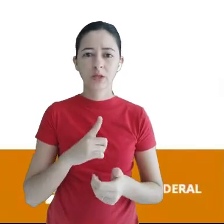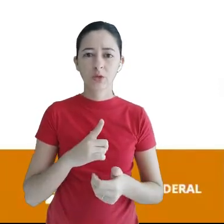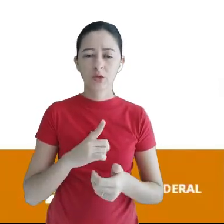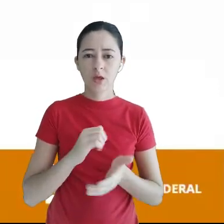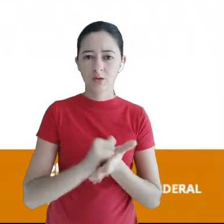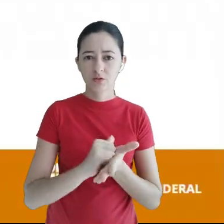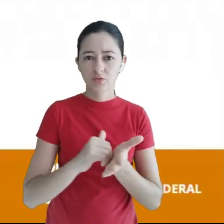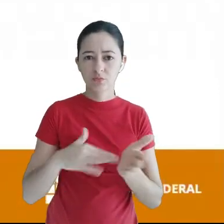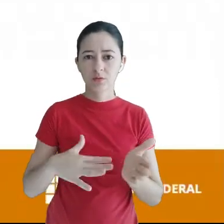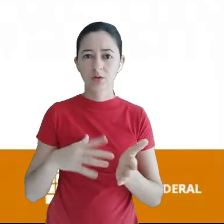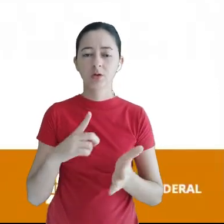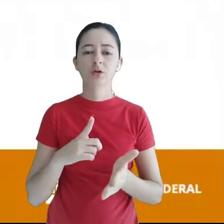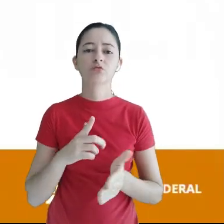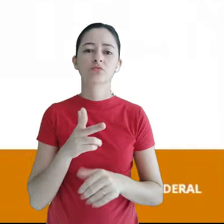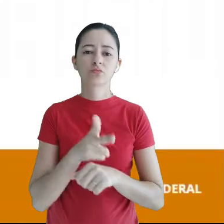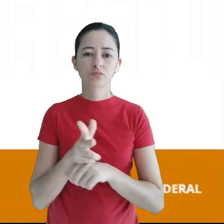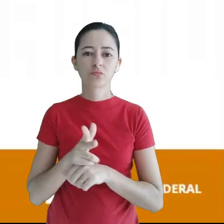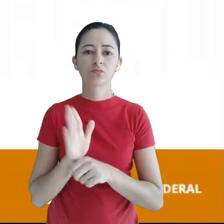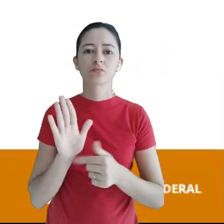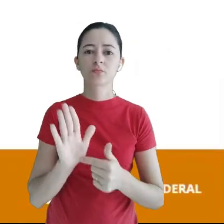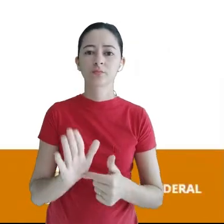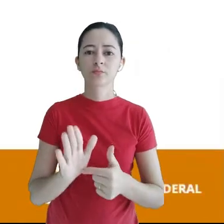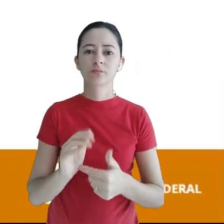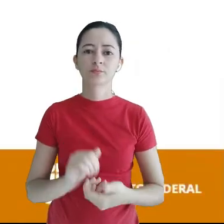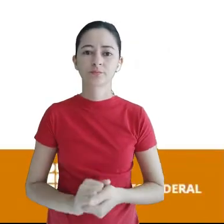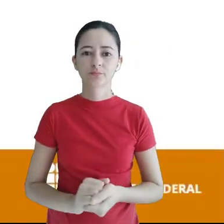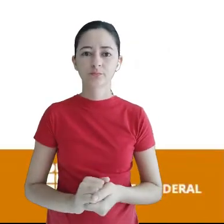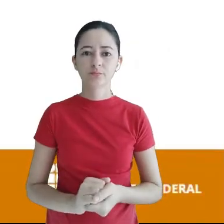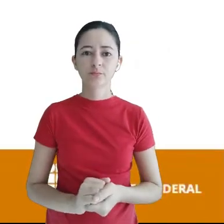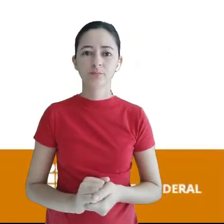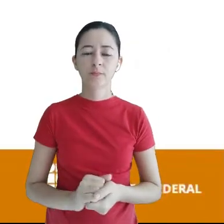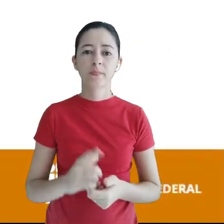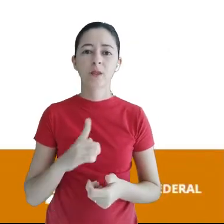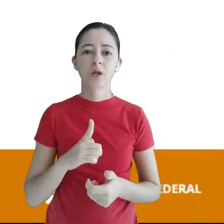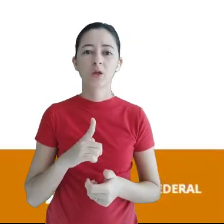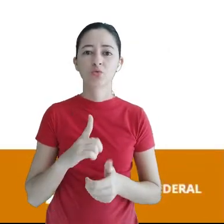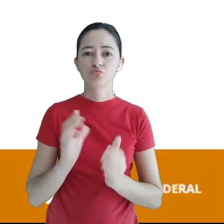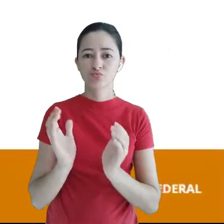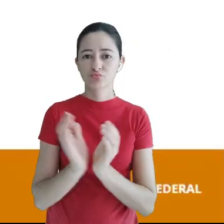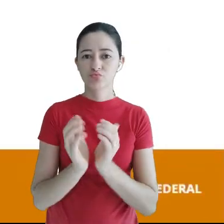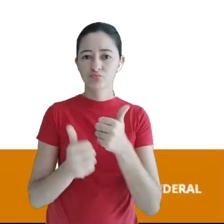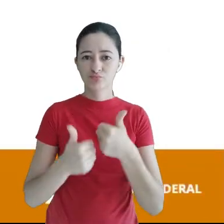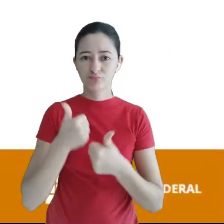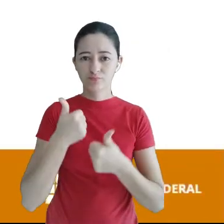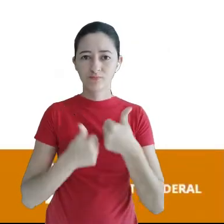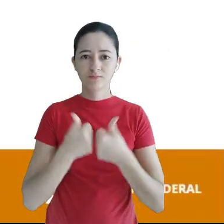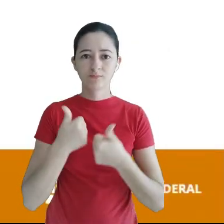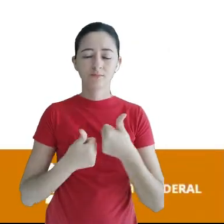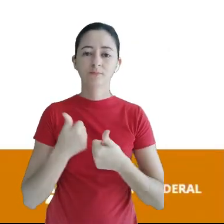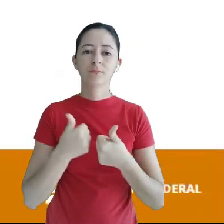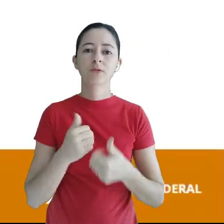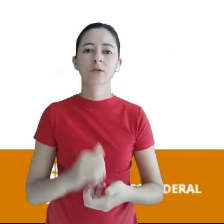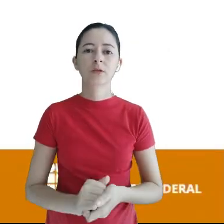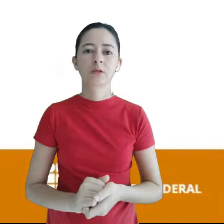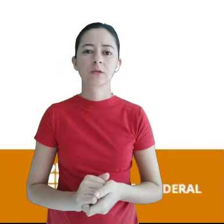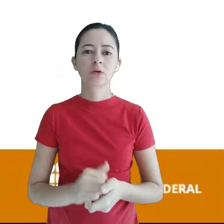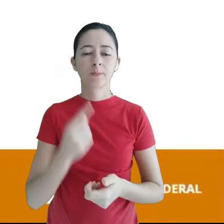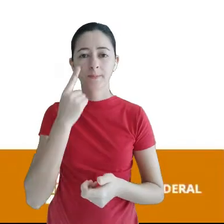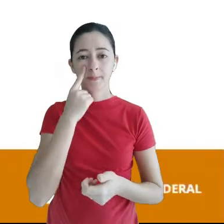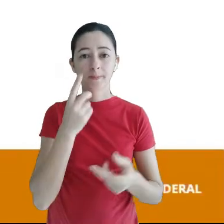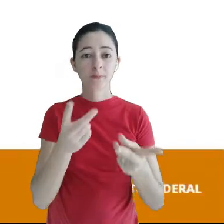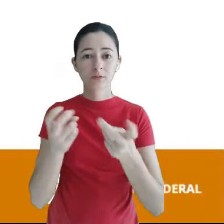daquele exercício que eu coloquei no finalzinho da aula. Aqui seria a do time, eu